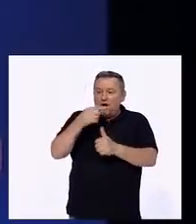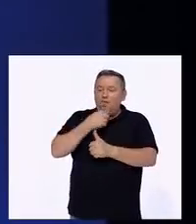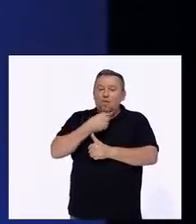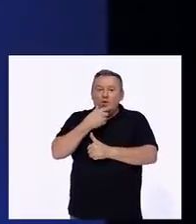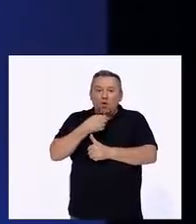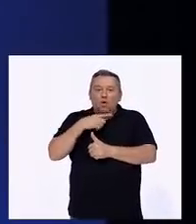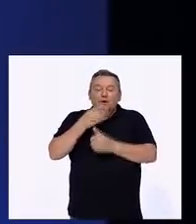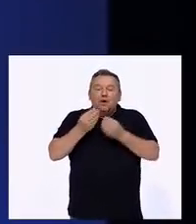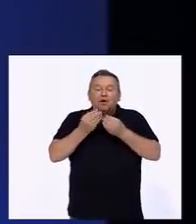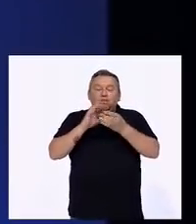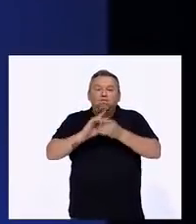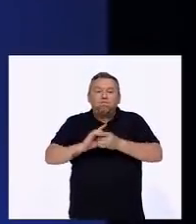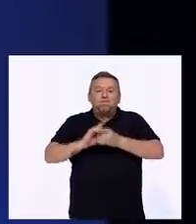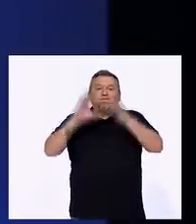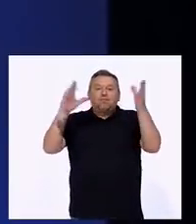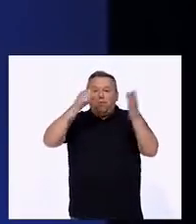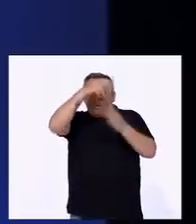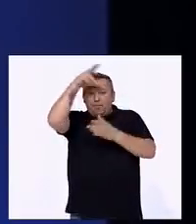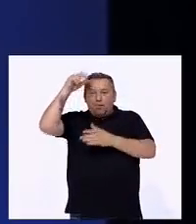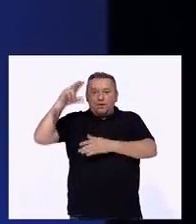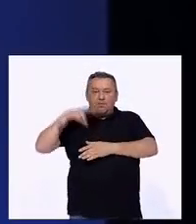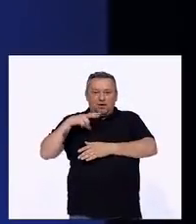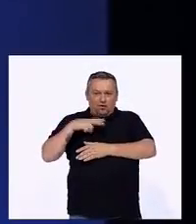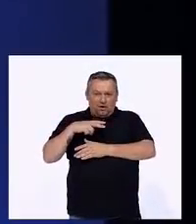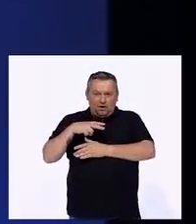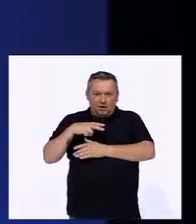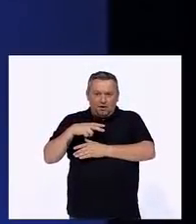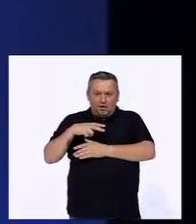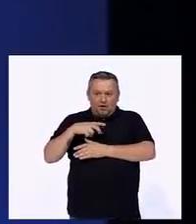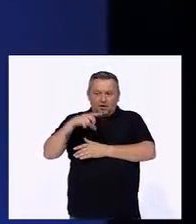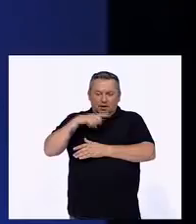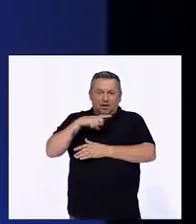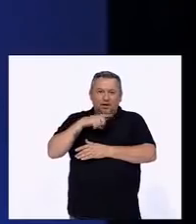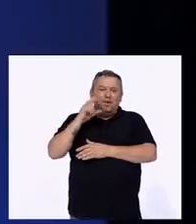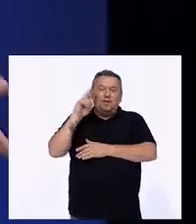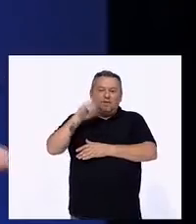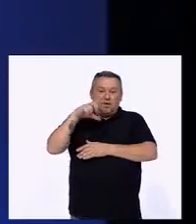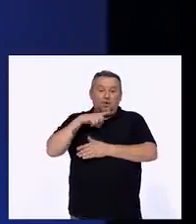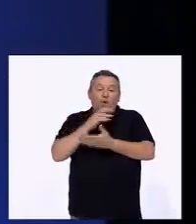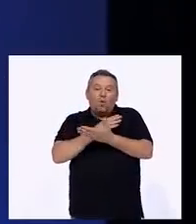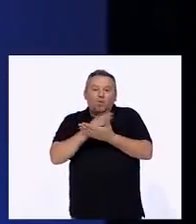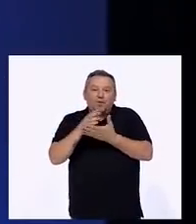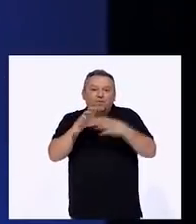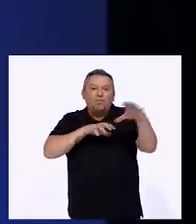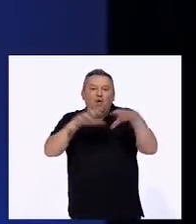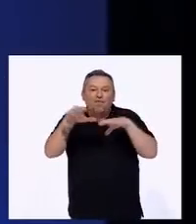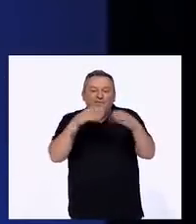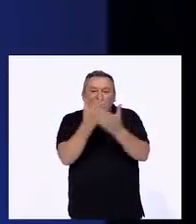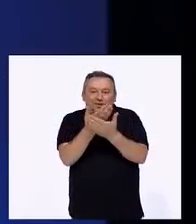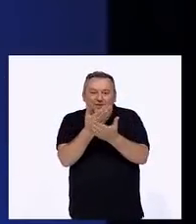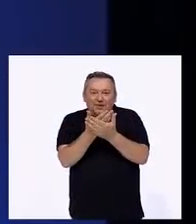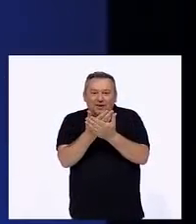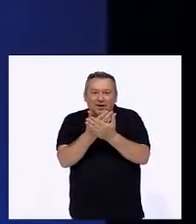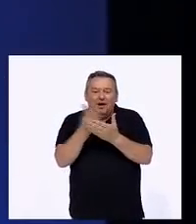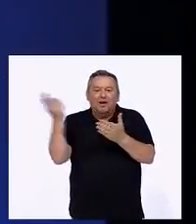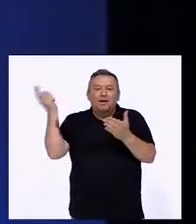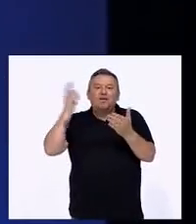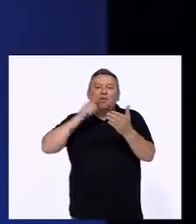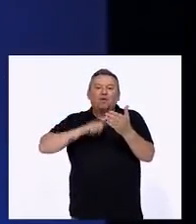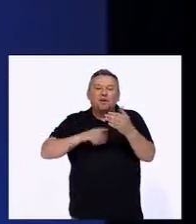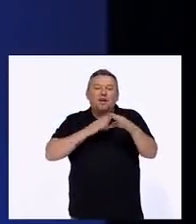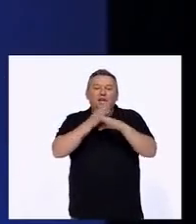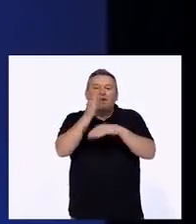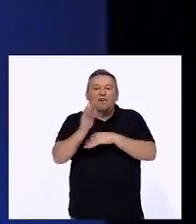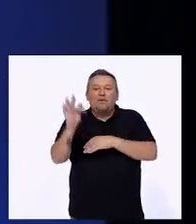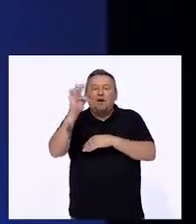que democratizou a universidade pública e privada. Gente, a minha origem é o movimento estudantil. Quem que entrava na universidade até o Haddad ser ministro da Educação? Por